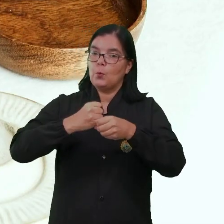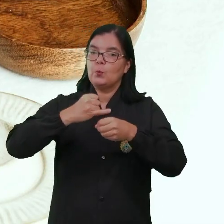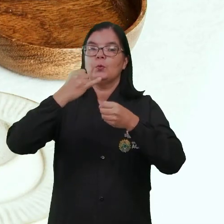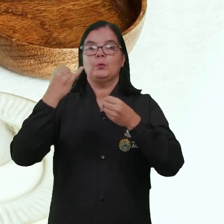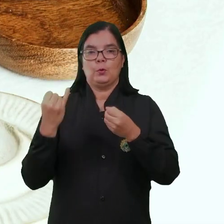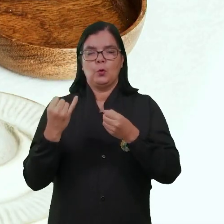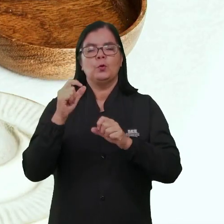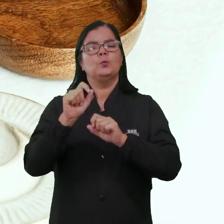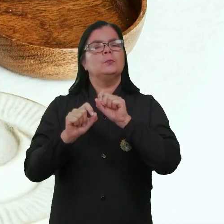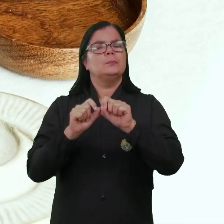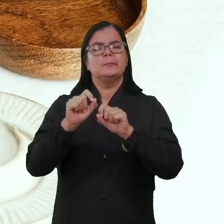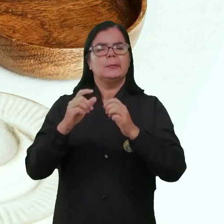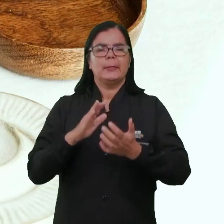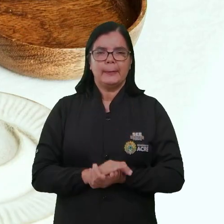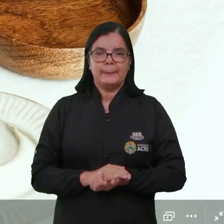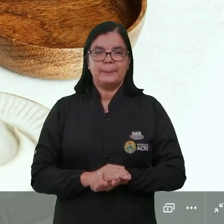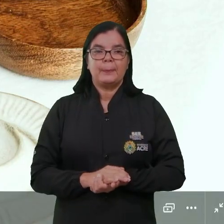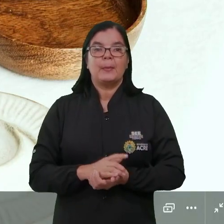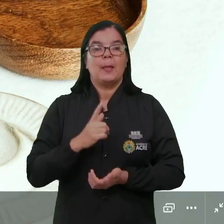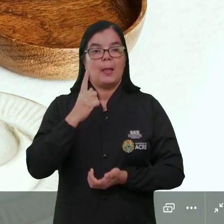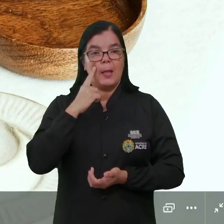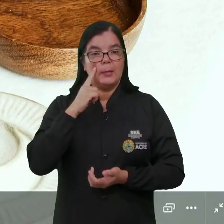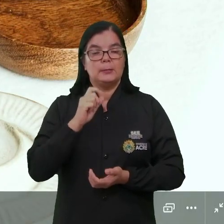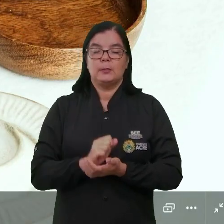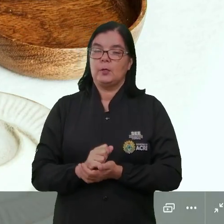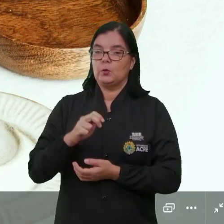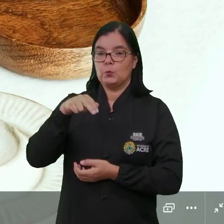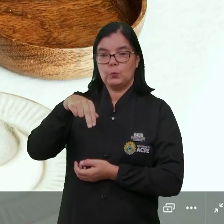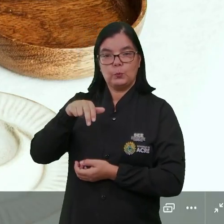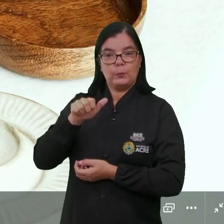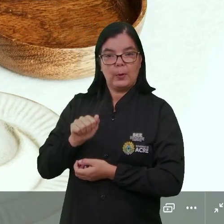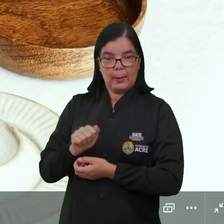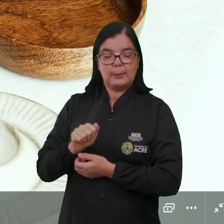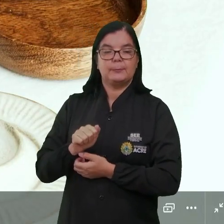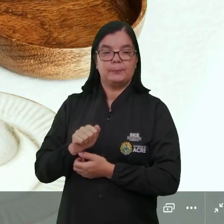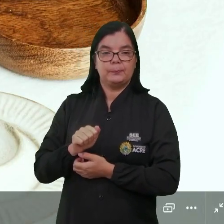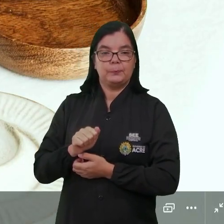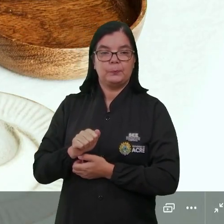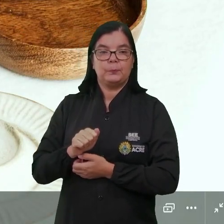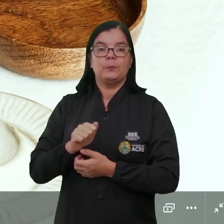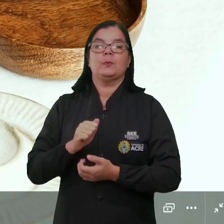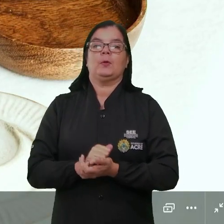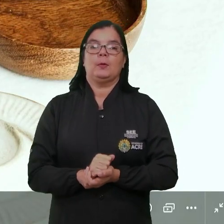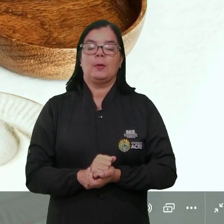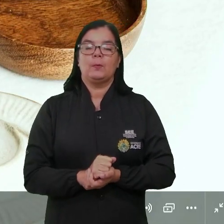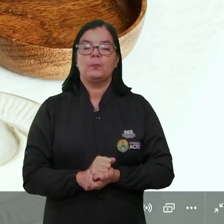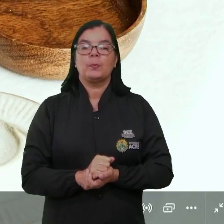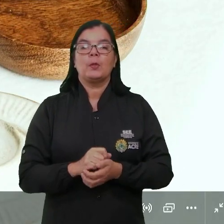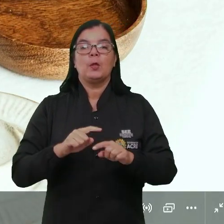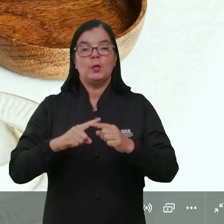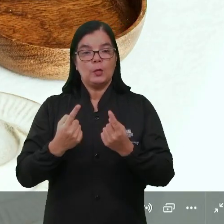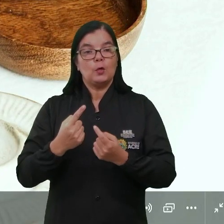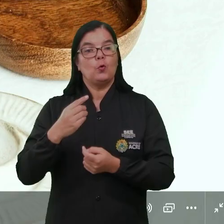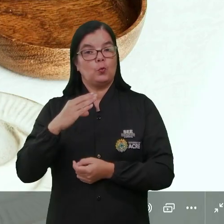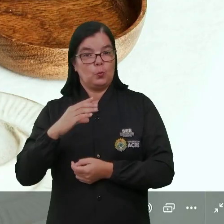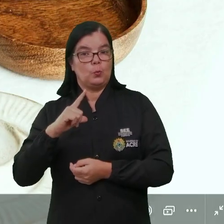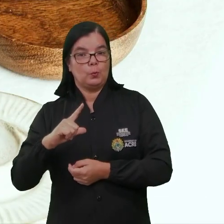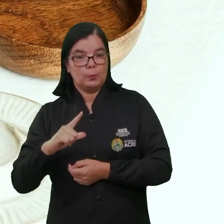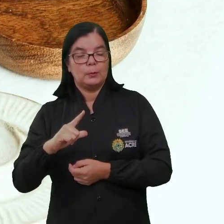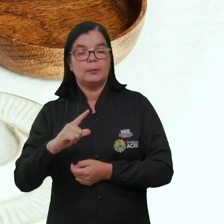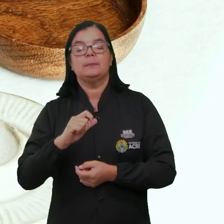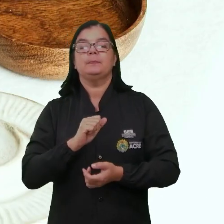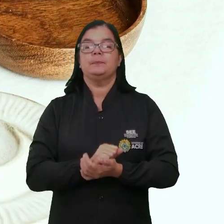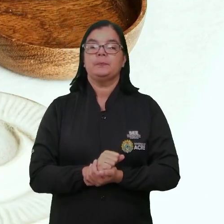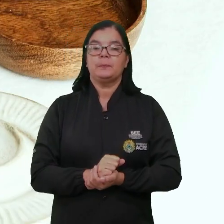né? Então, o que é a ligação iônica? Então, aqui a gente vai ter um exemplo. A gente tem o sódio, que é o metal, né, o cloro, que